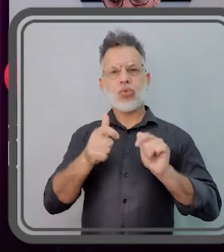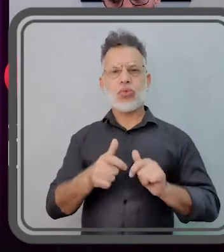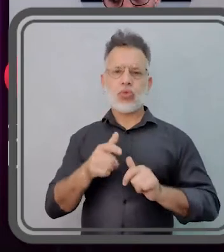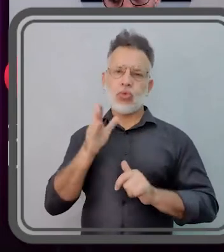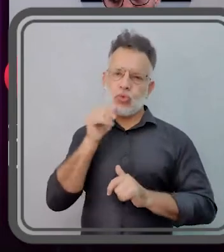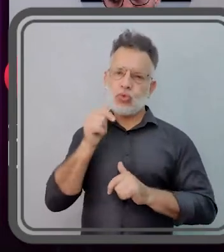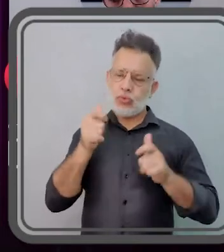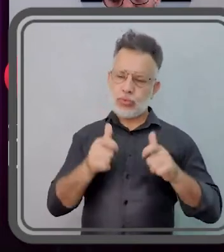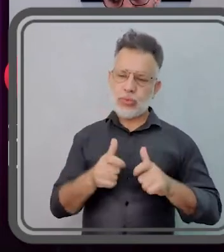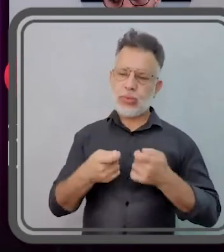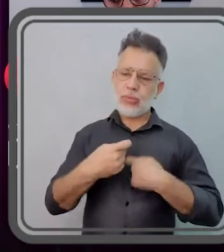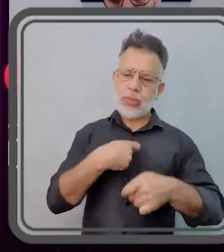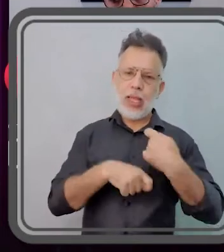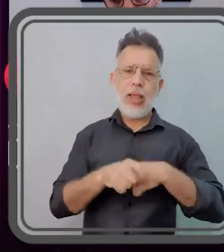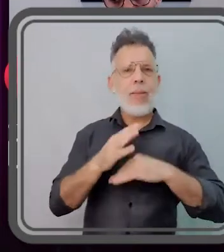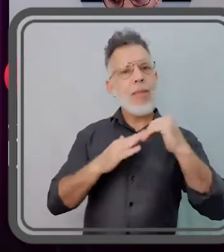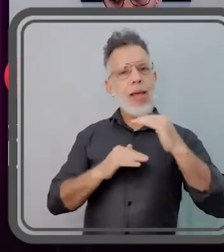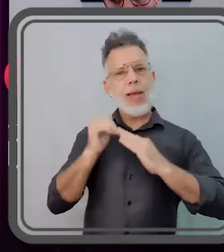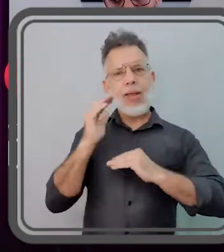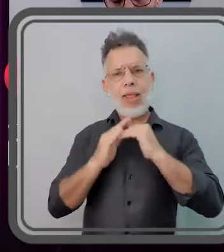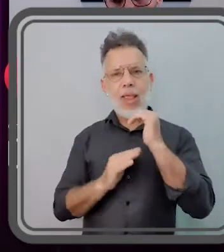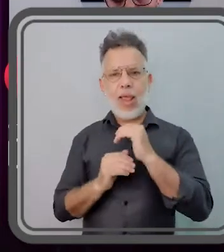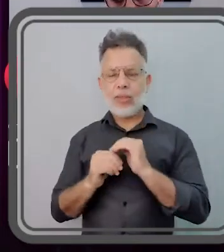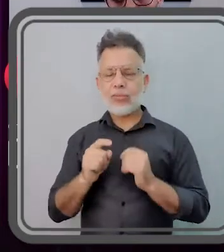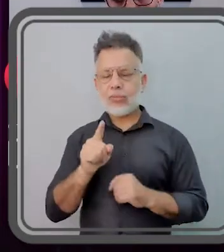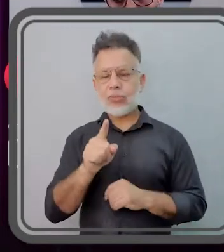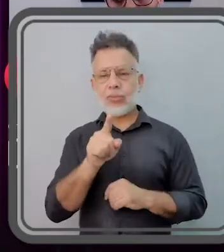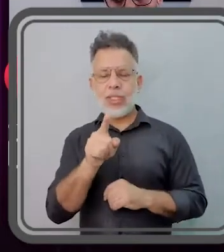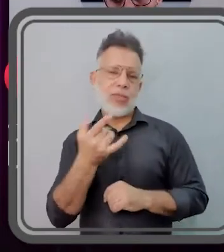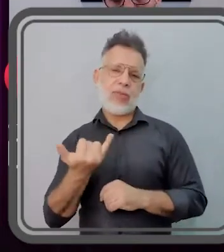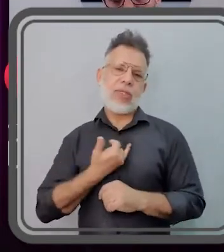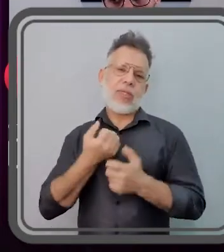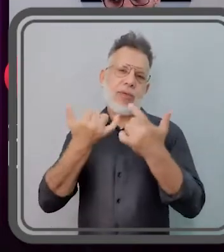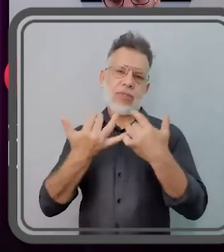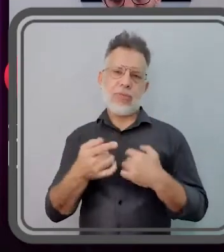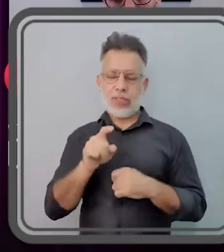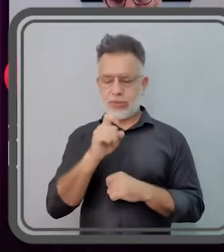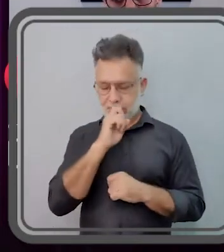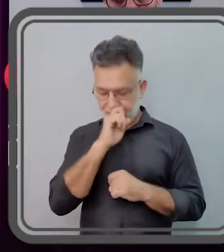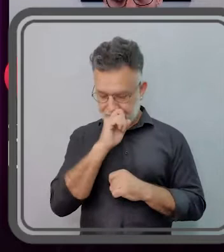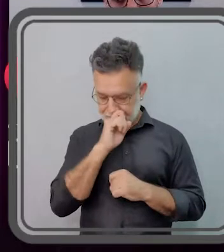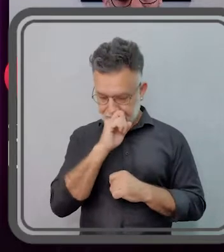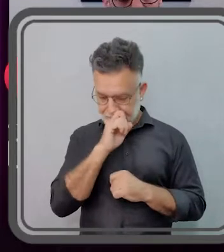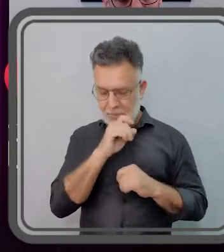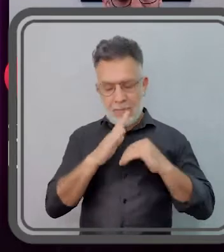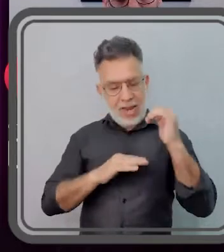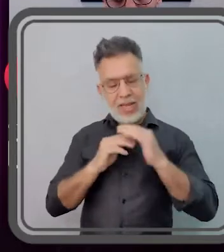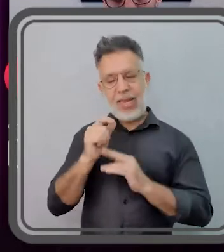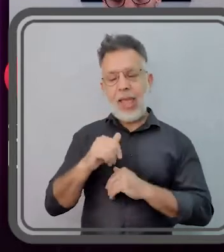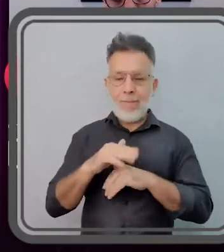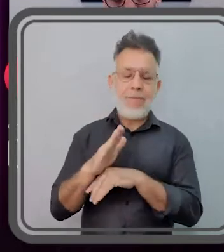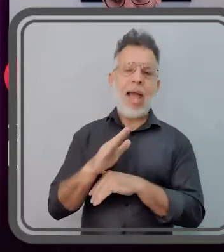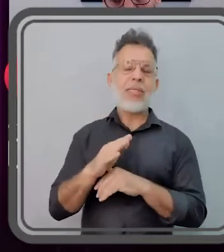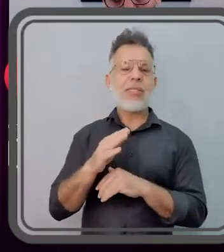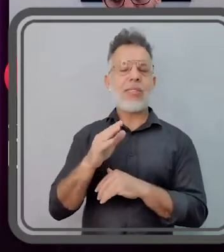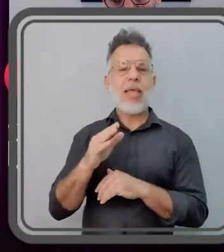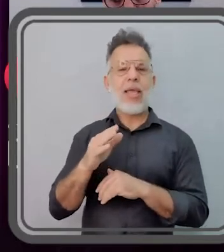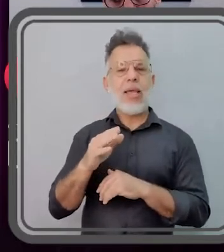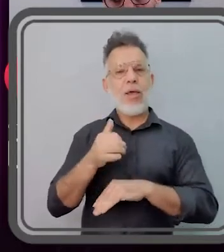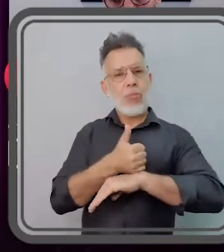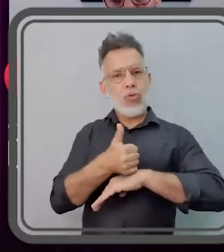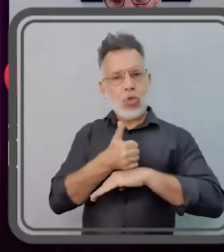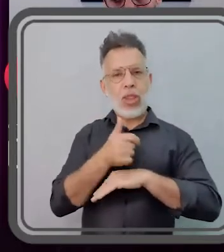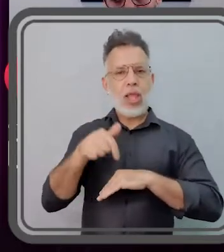do mercado para criar esse gap que vocês estavam explicando, para criar mais talento no Brasil